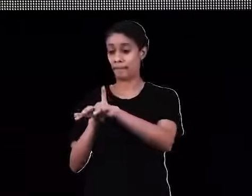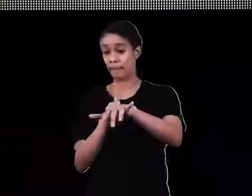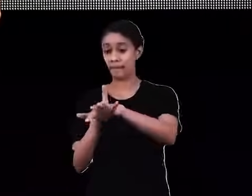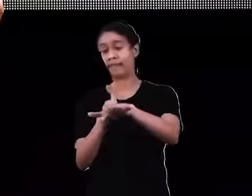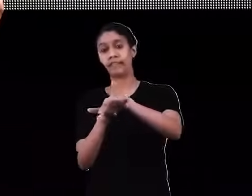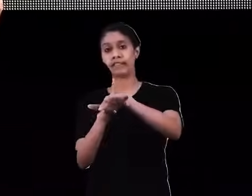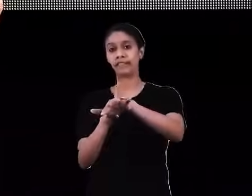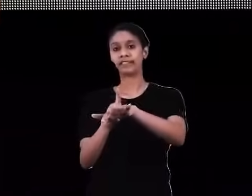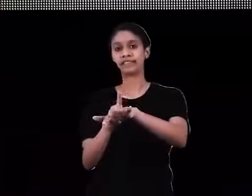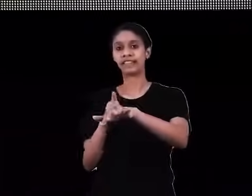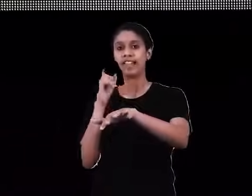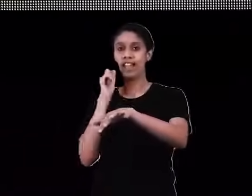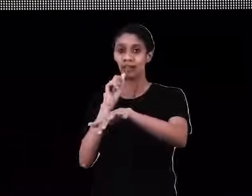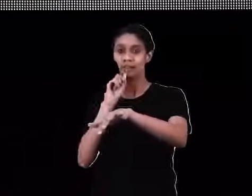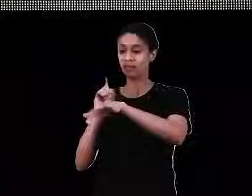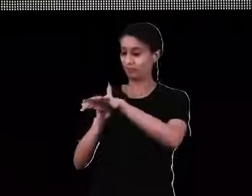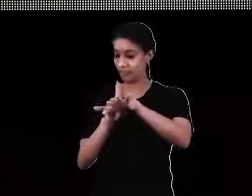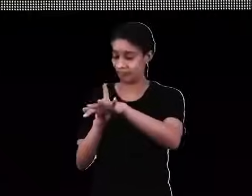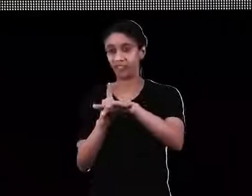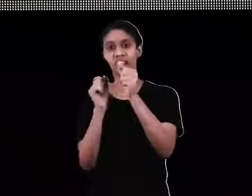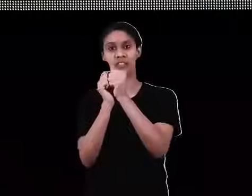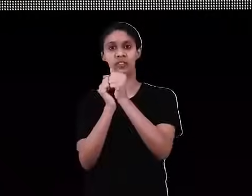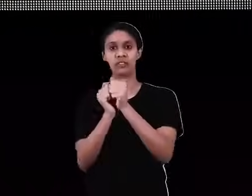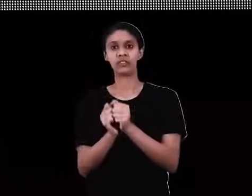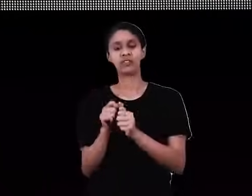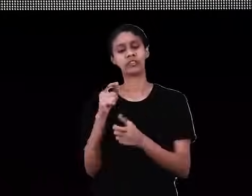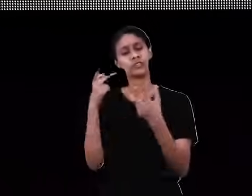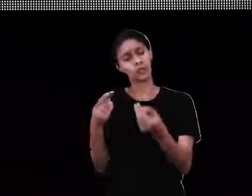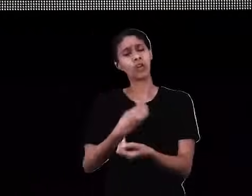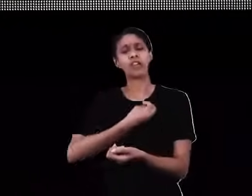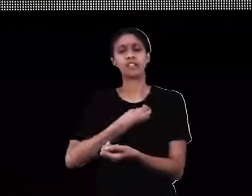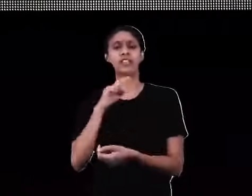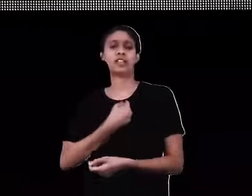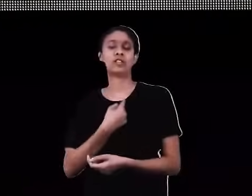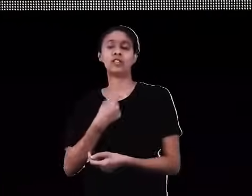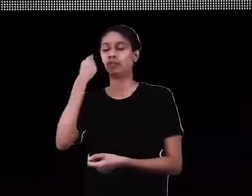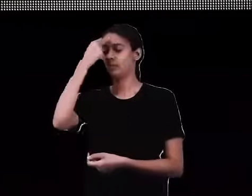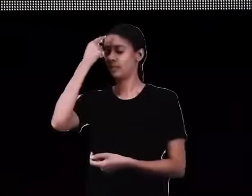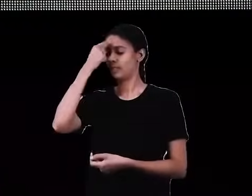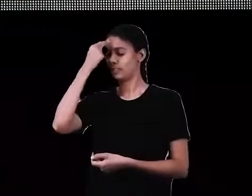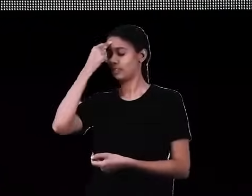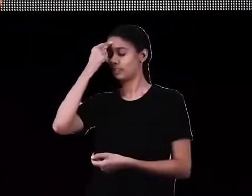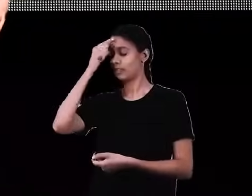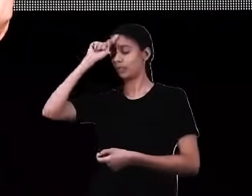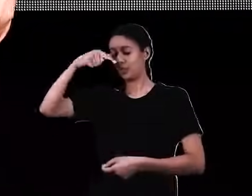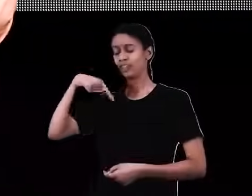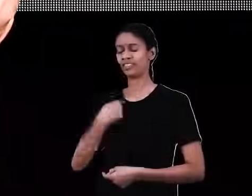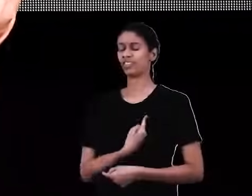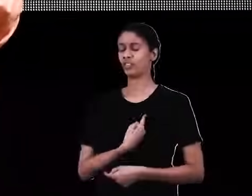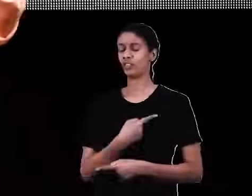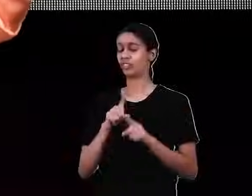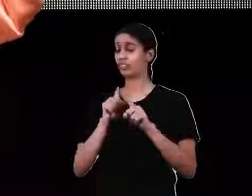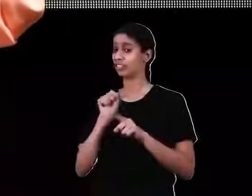termina arrastando. E às vezes a nossa vida é assim. Não somos nós que estamos controlando os nossos pensamentos, são os nossos pensamentos que estão nos